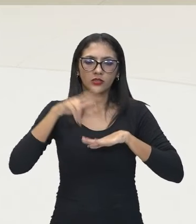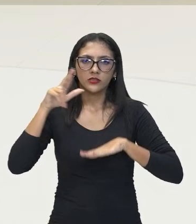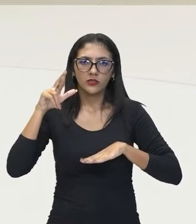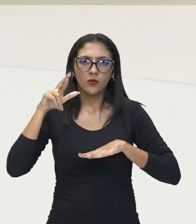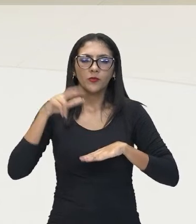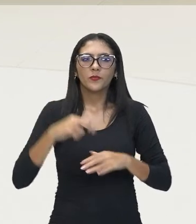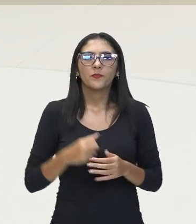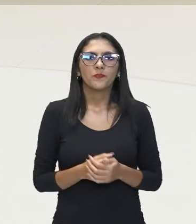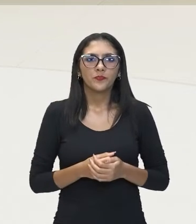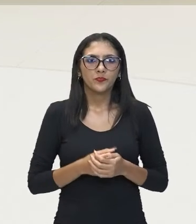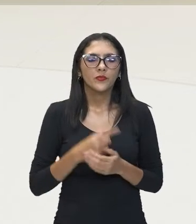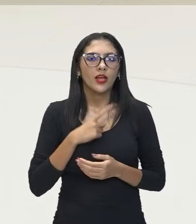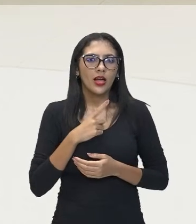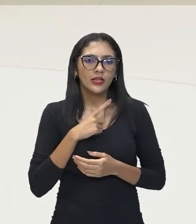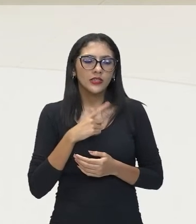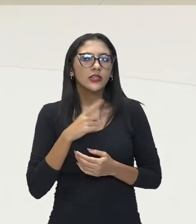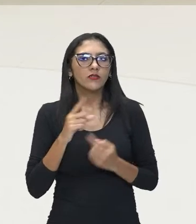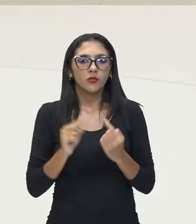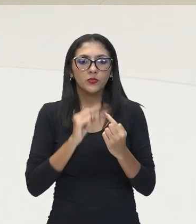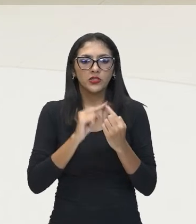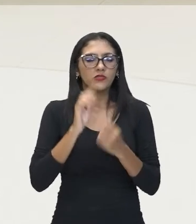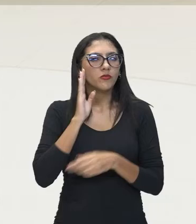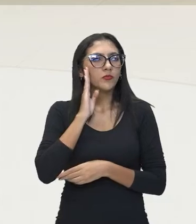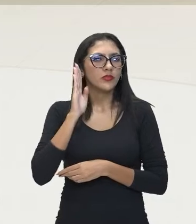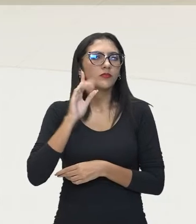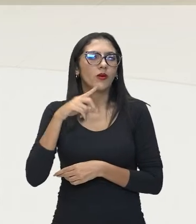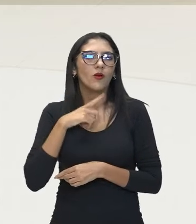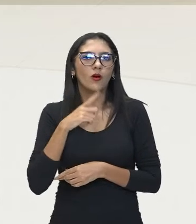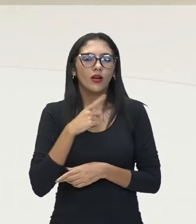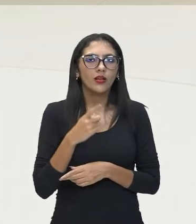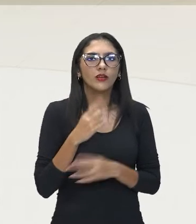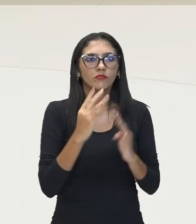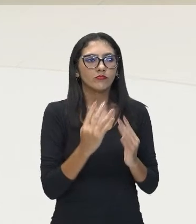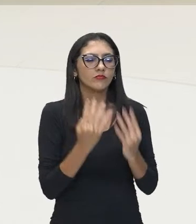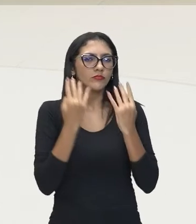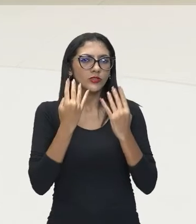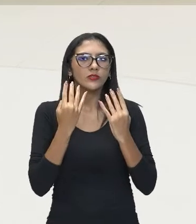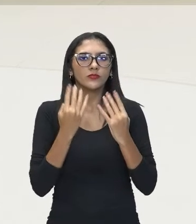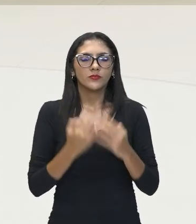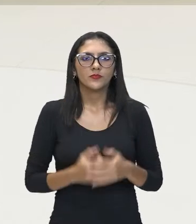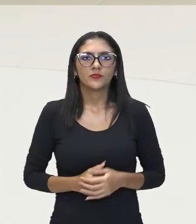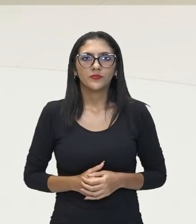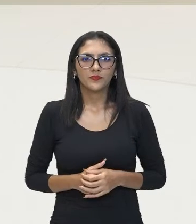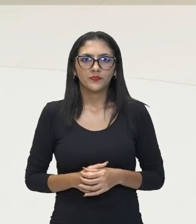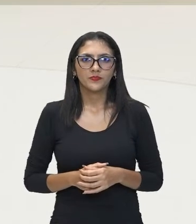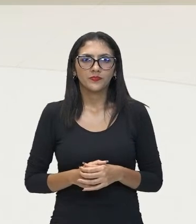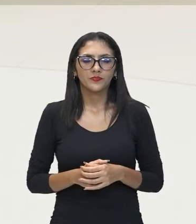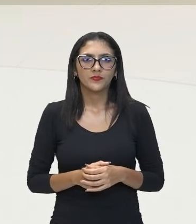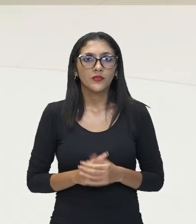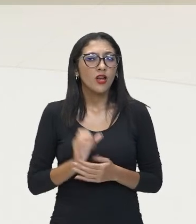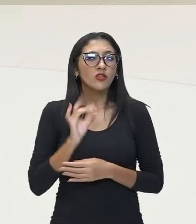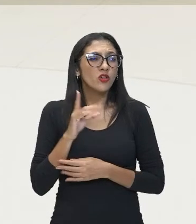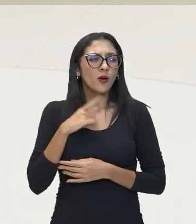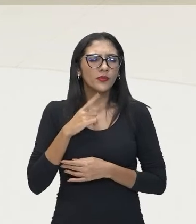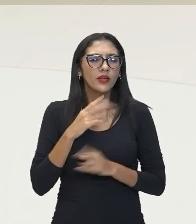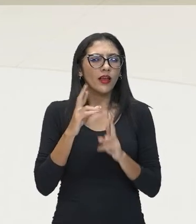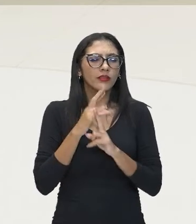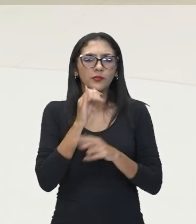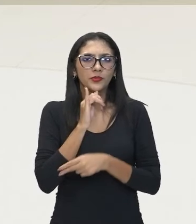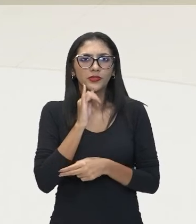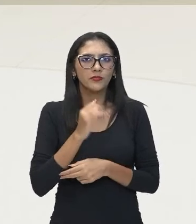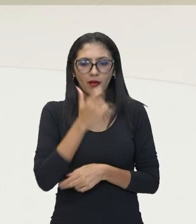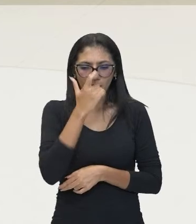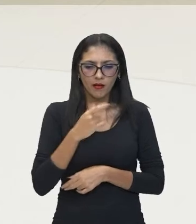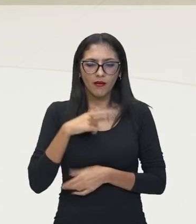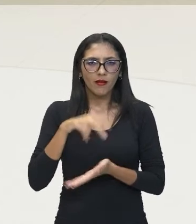recebesse os prêmios, né? Então, toda a sua dedicação, com certeza, e só pelo fato de eu estar aqui hoje apresentando